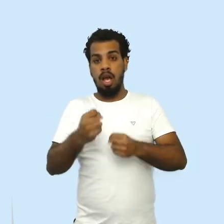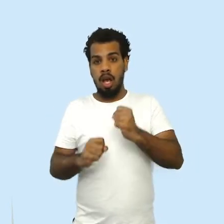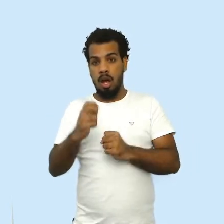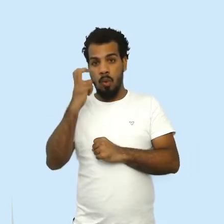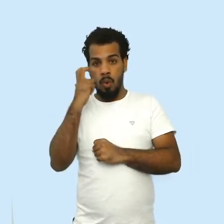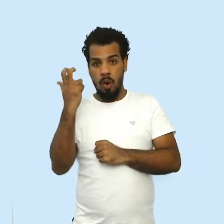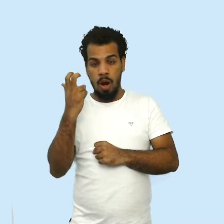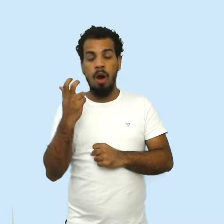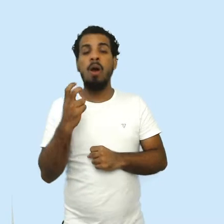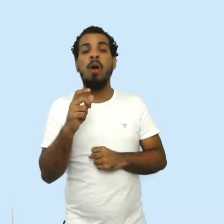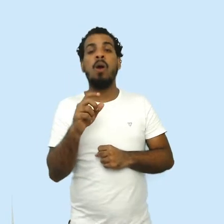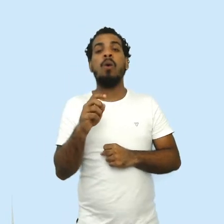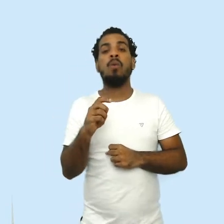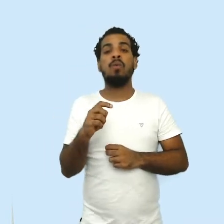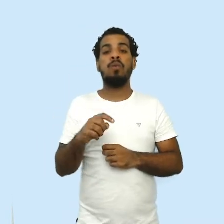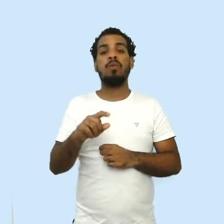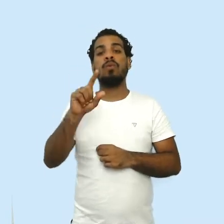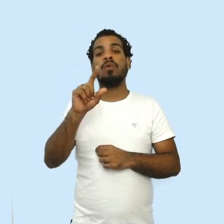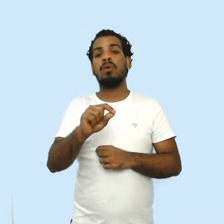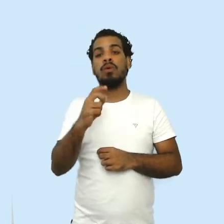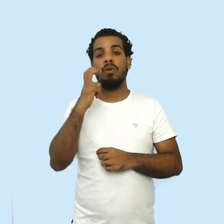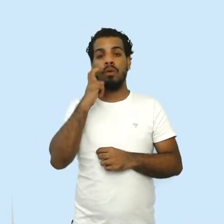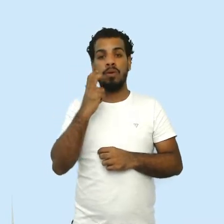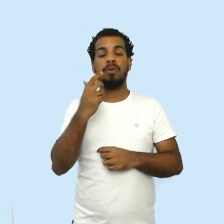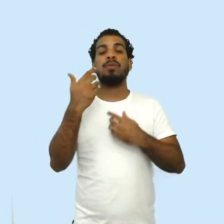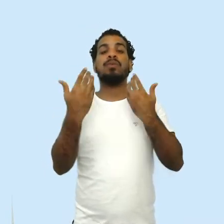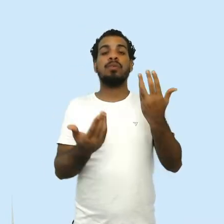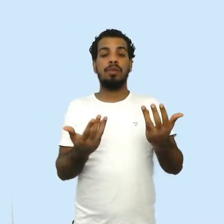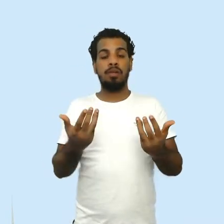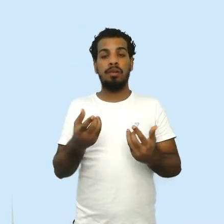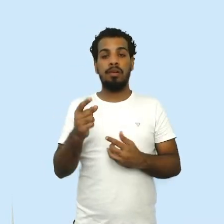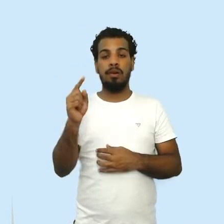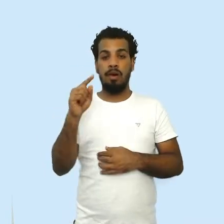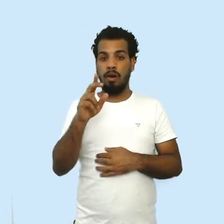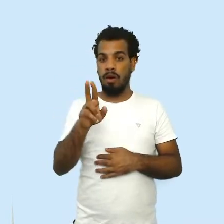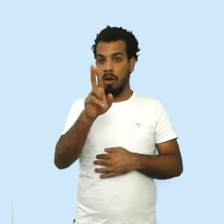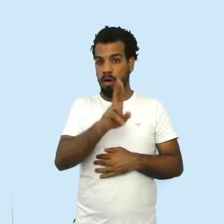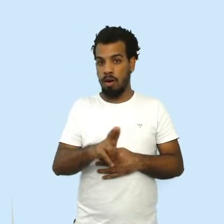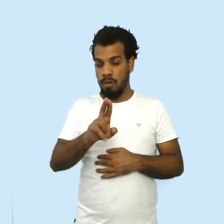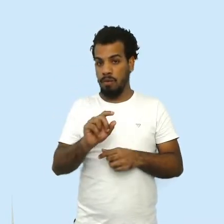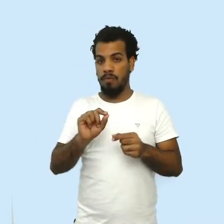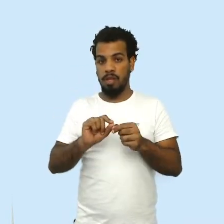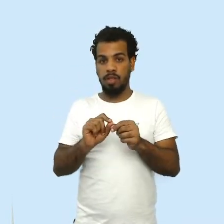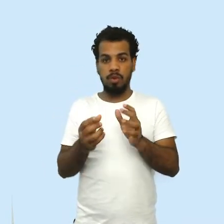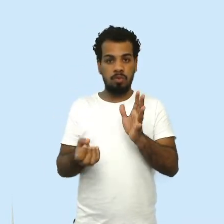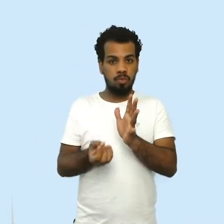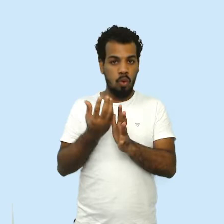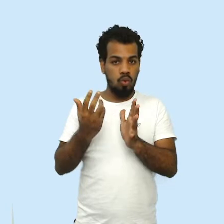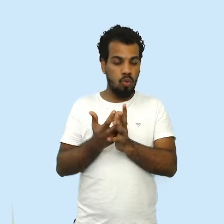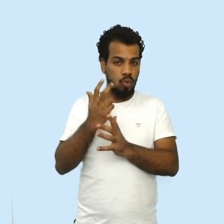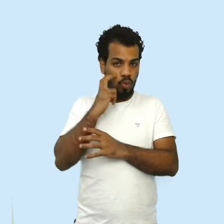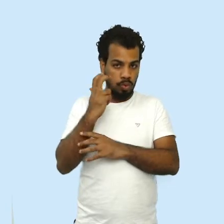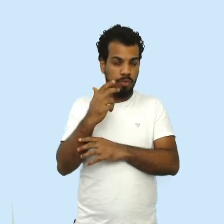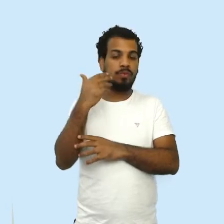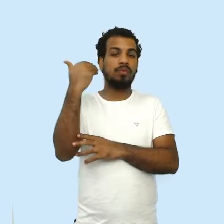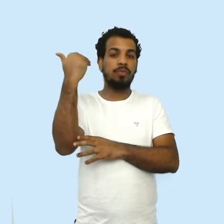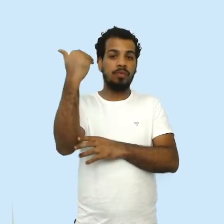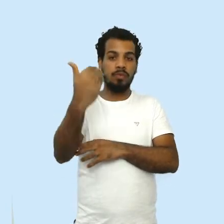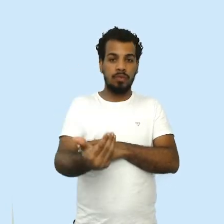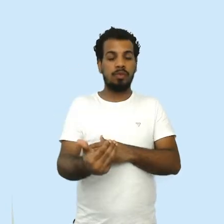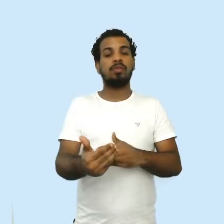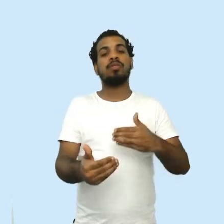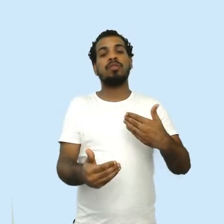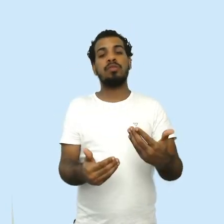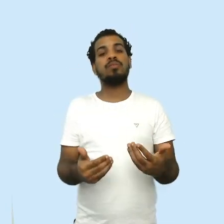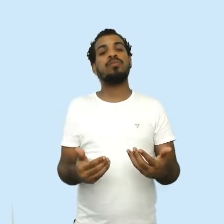cultural. E o que seria essa indústria cultural? A indústria cultural, ela se utiliza de produtos culturais, certo? Ou de